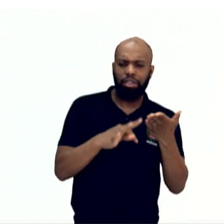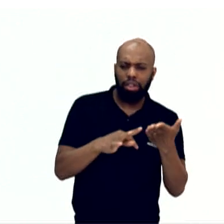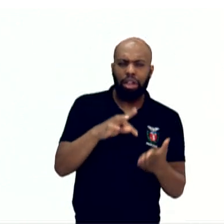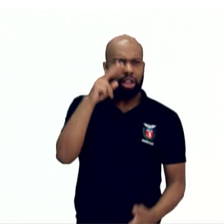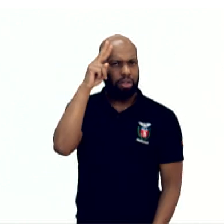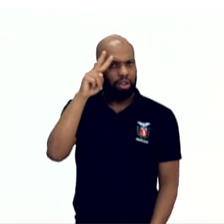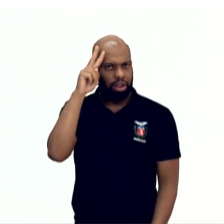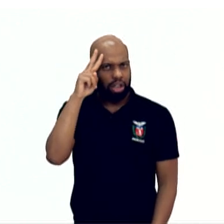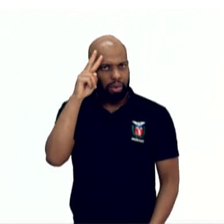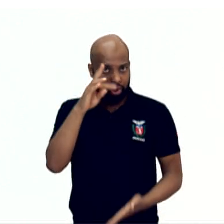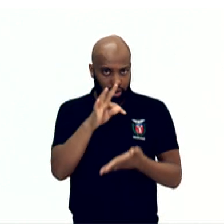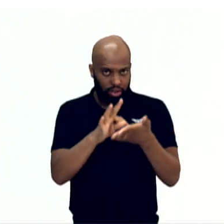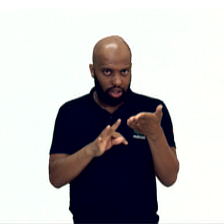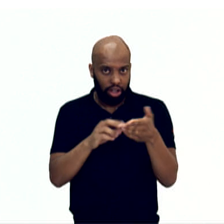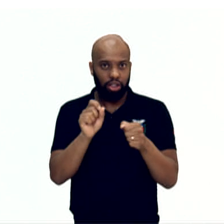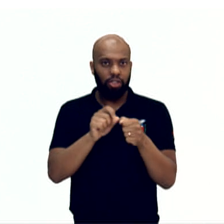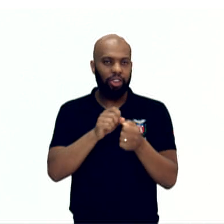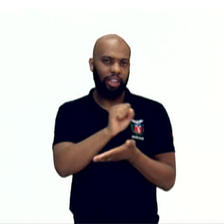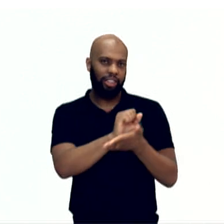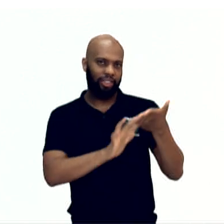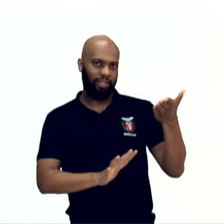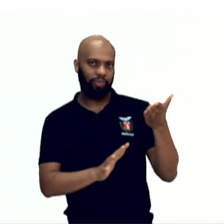e façam a atividade.